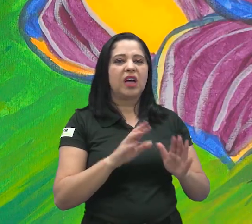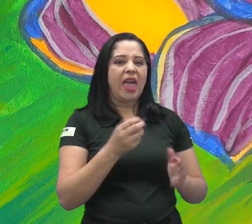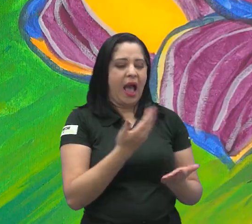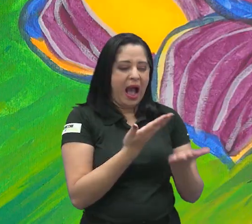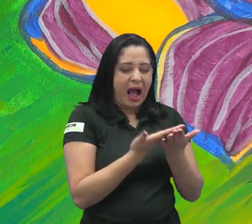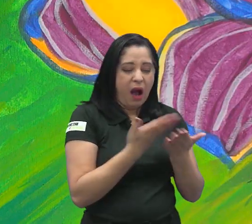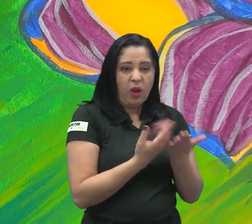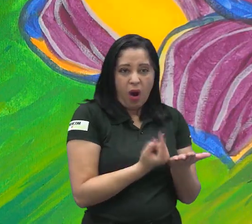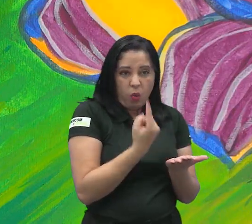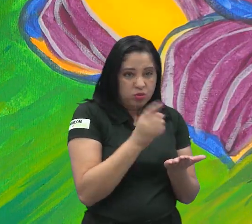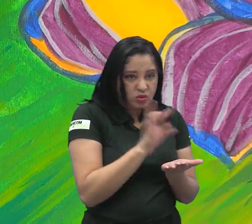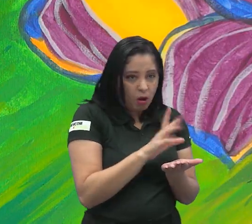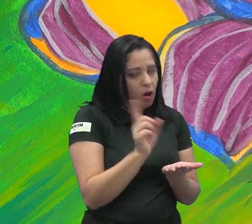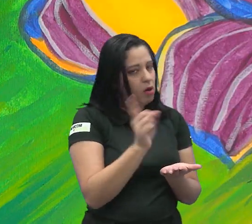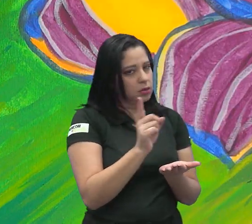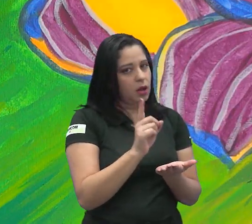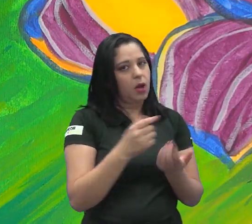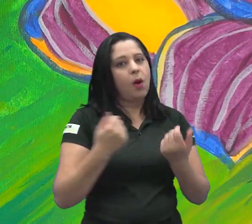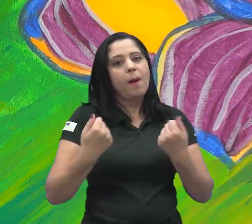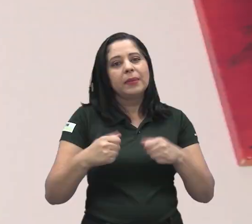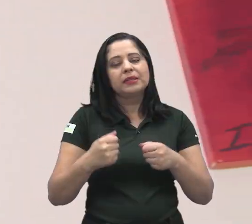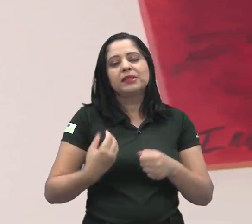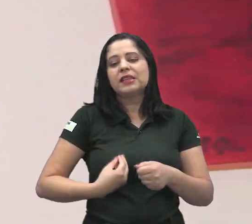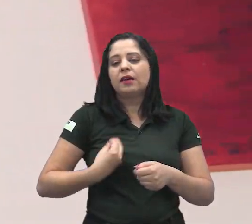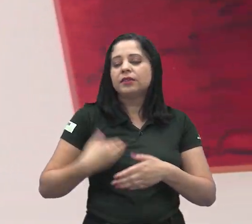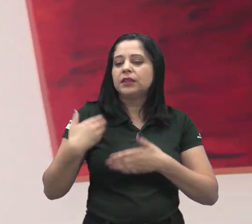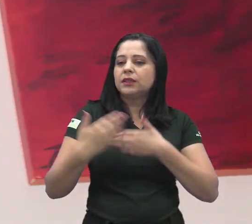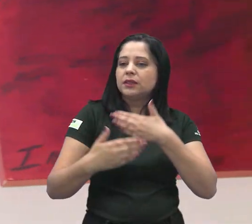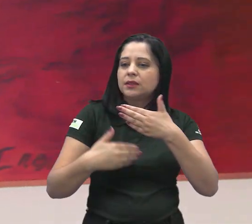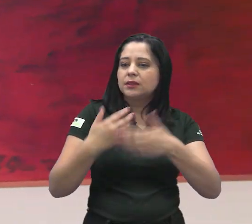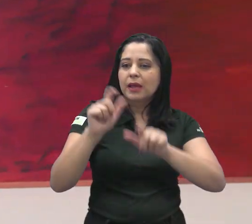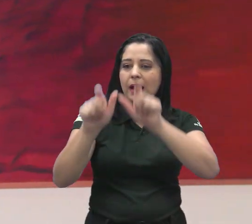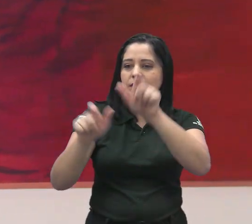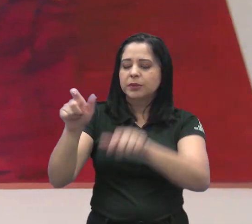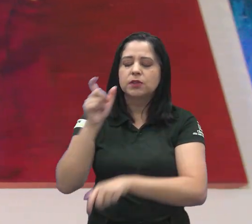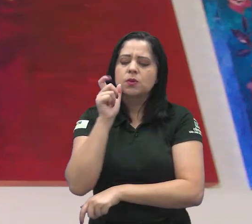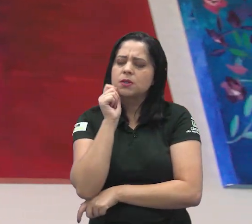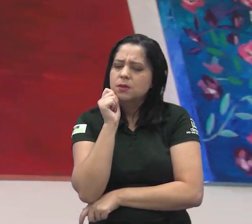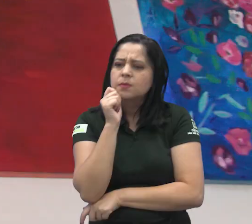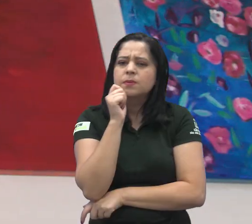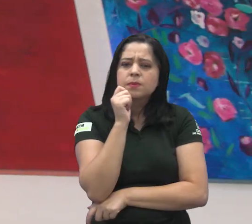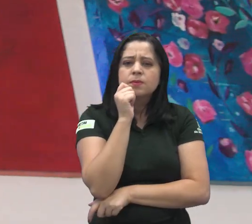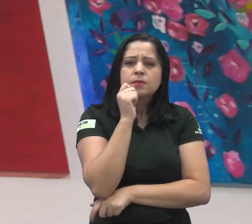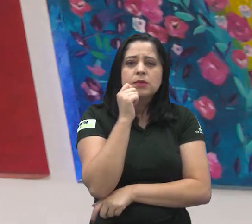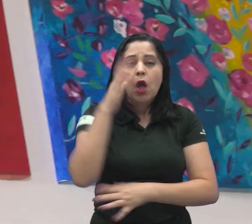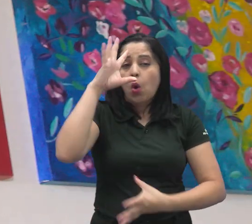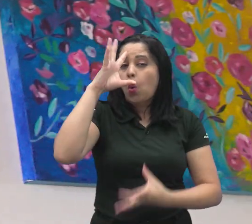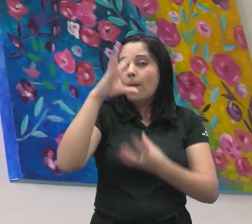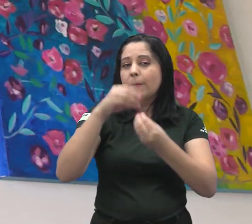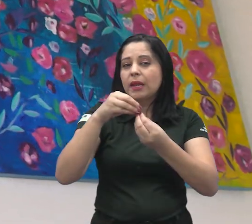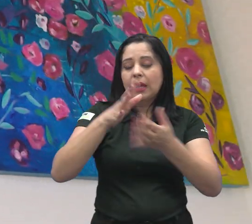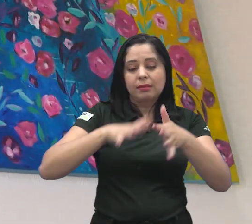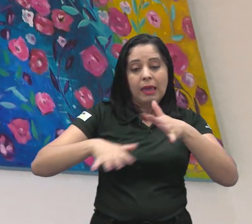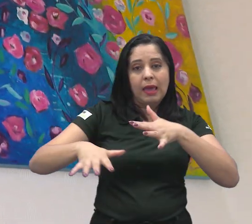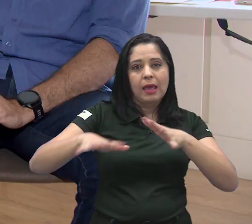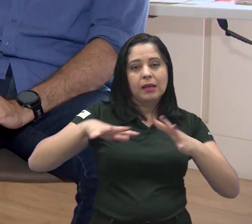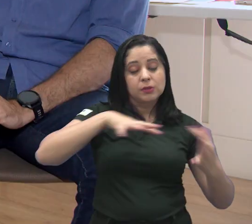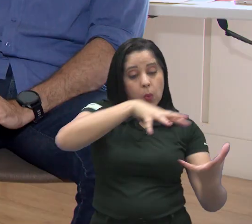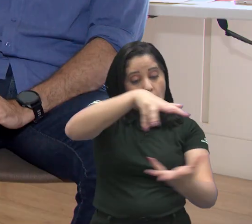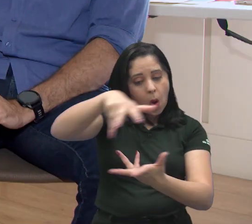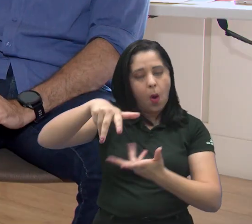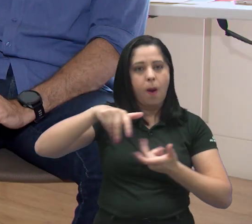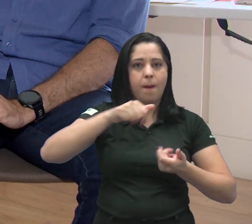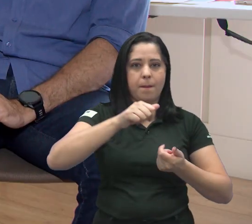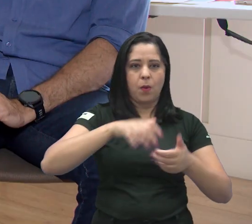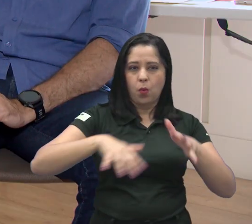vai adquirir na aula da vida, né? É escutando pessoas, entendendo a convivência. Eu acho que isso que traz a criação. Eu acho